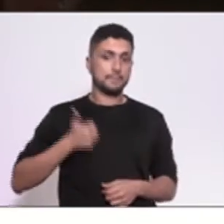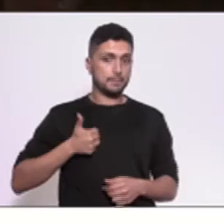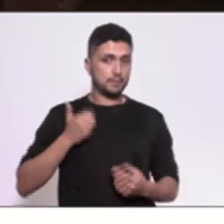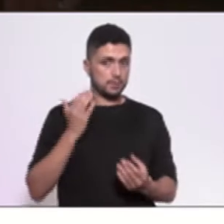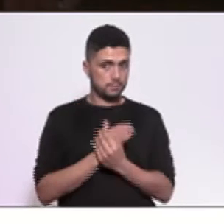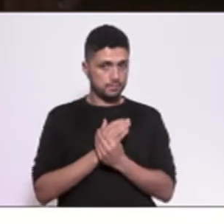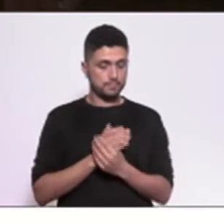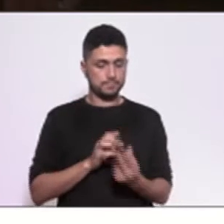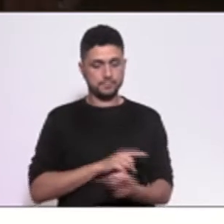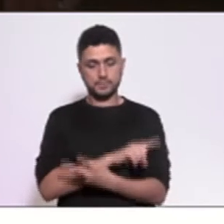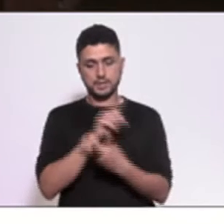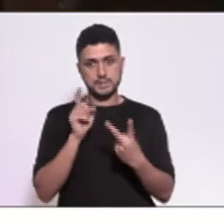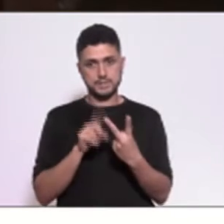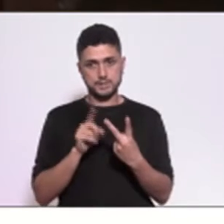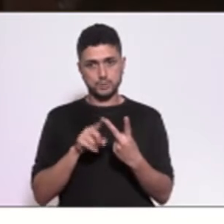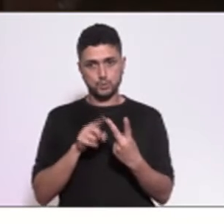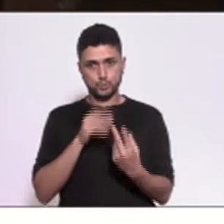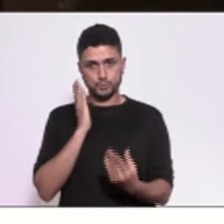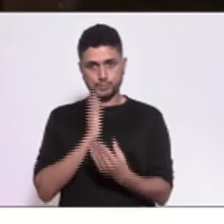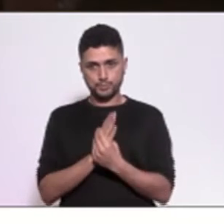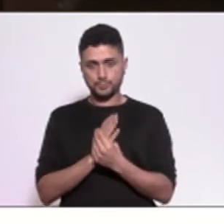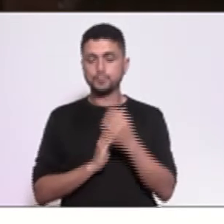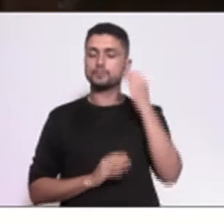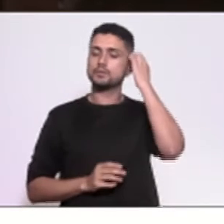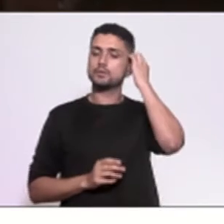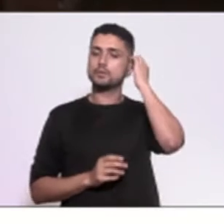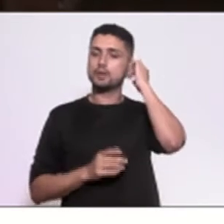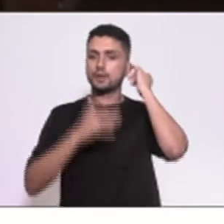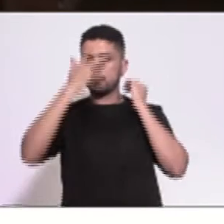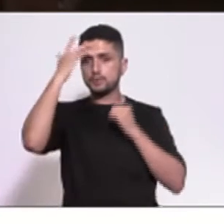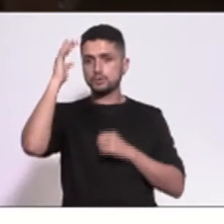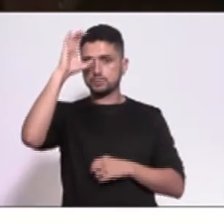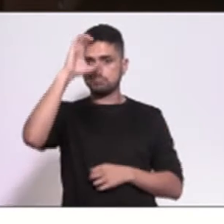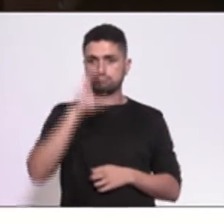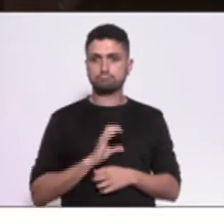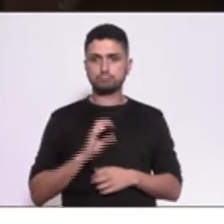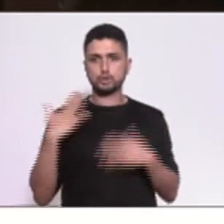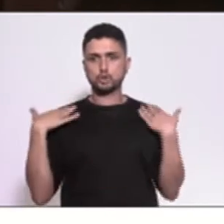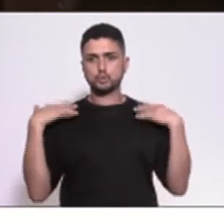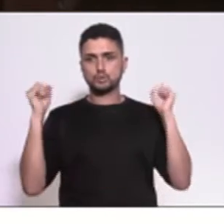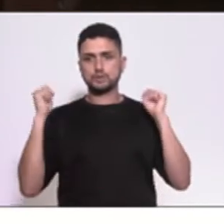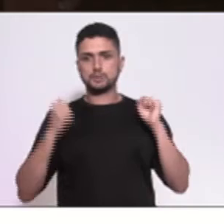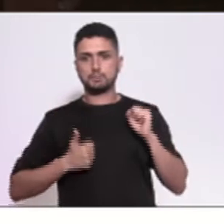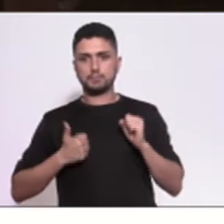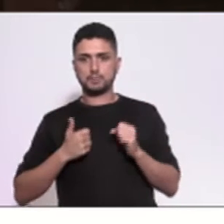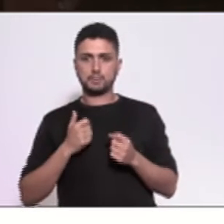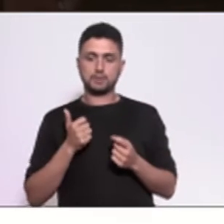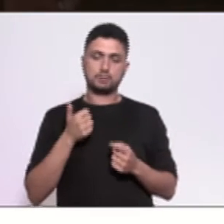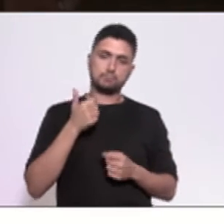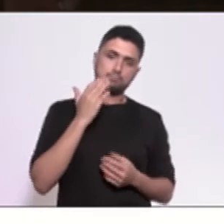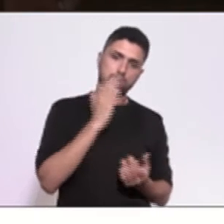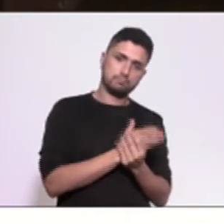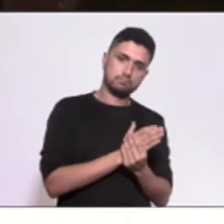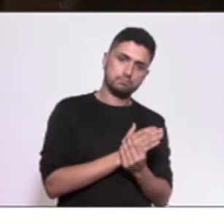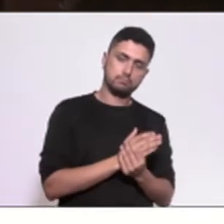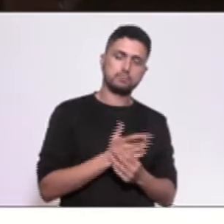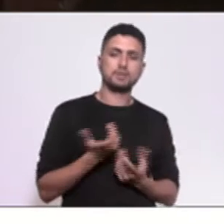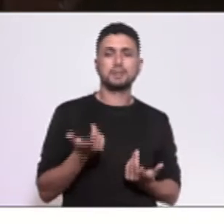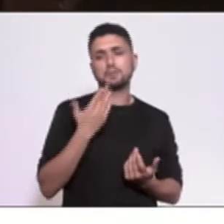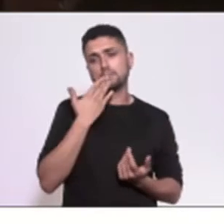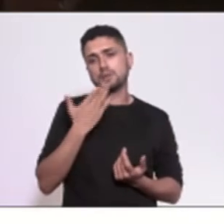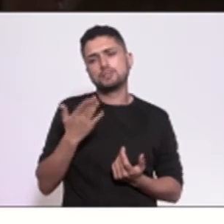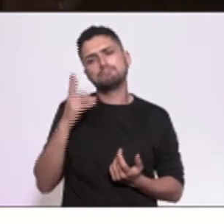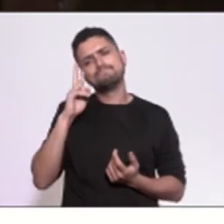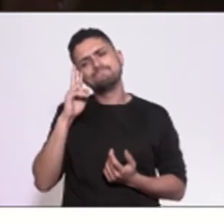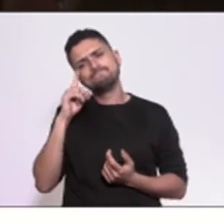Segunda instância, quando um cidadão julgado e condenado por um juiz na primeira instância, apela para que seja